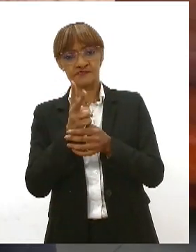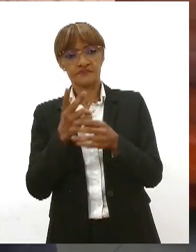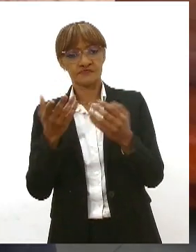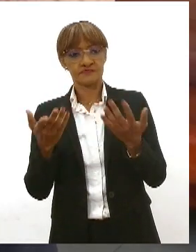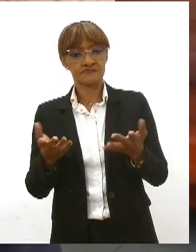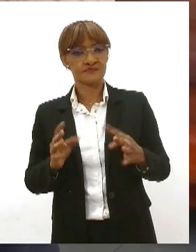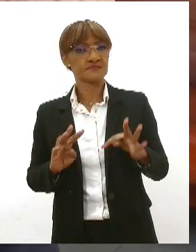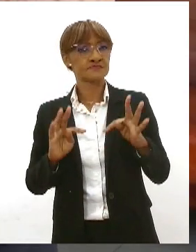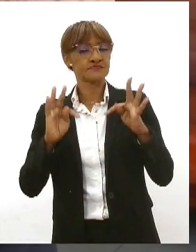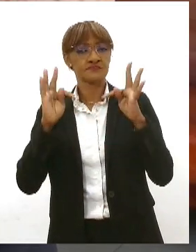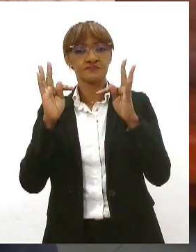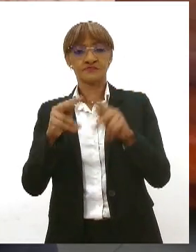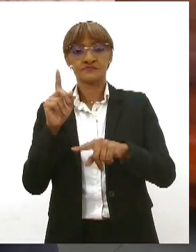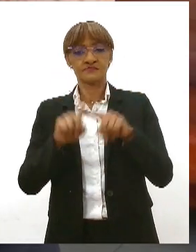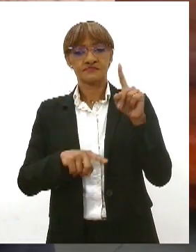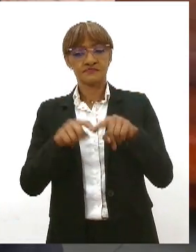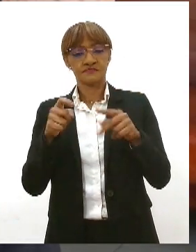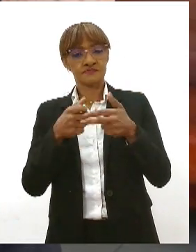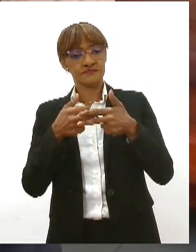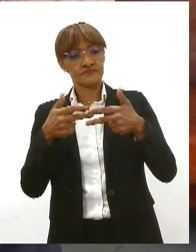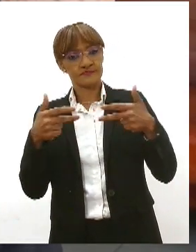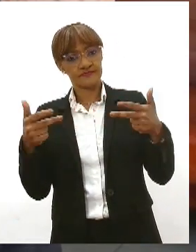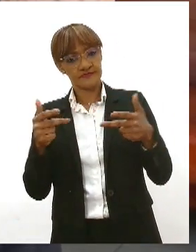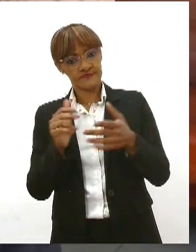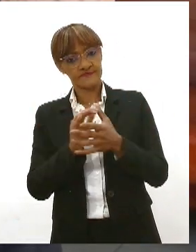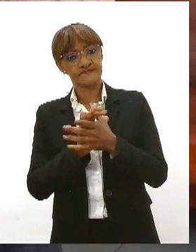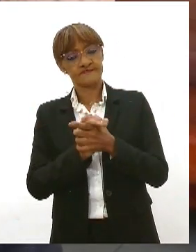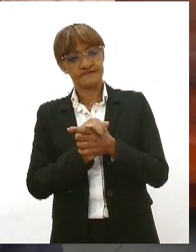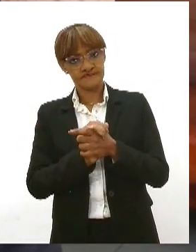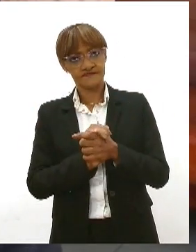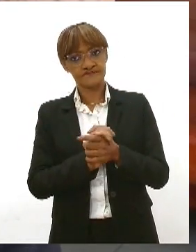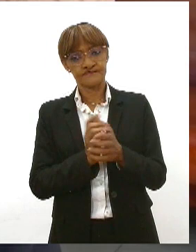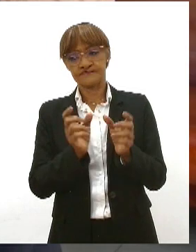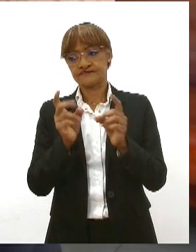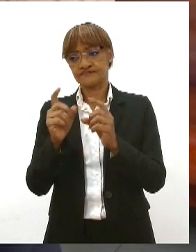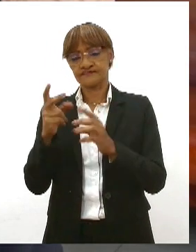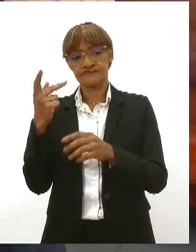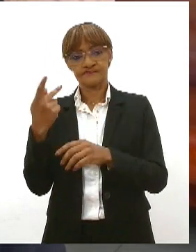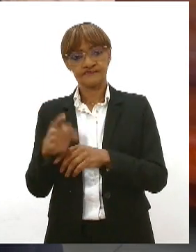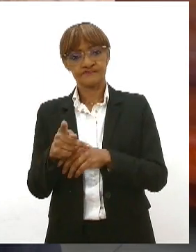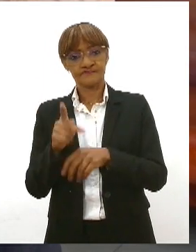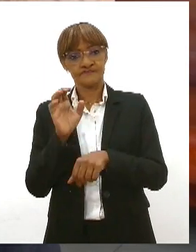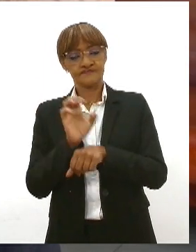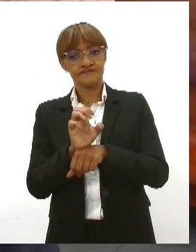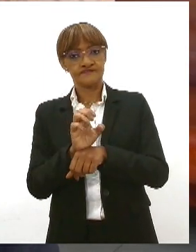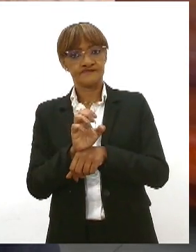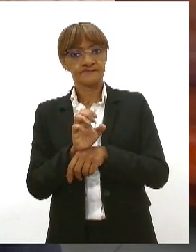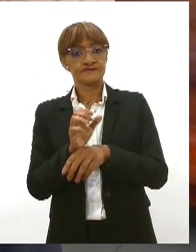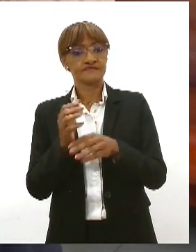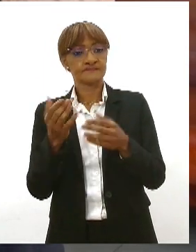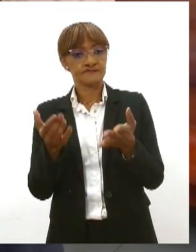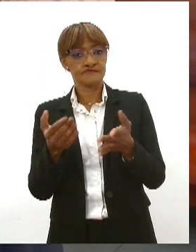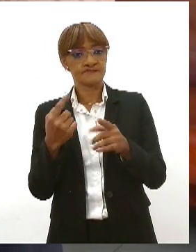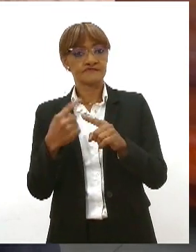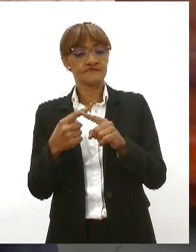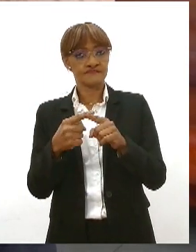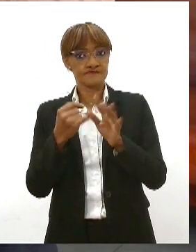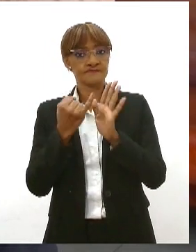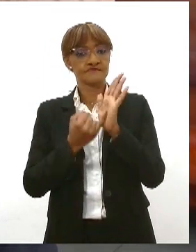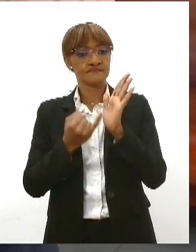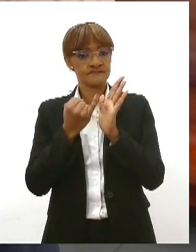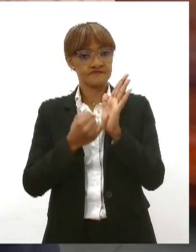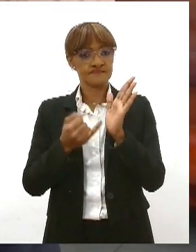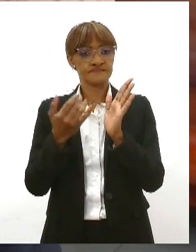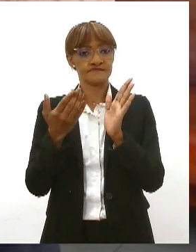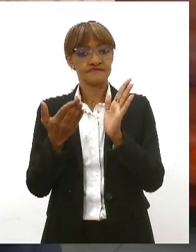né, obviamente, comercializados no âmbito estadual. Né, até porque a gente tem impostos que incidem, né, por parte do